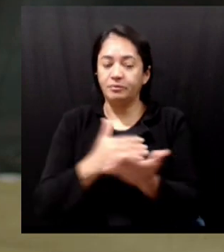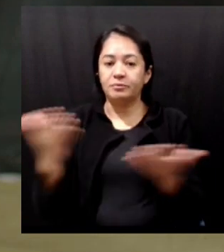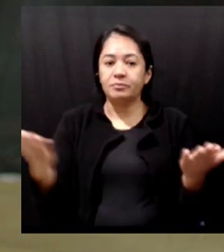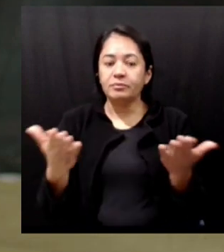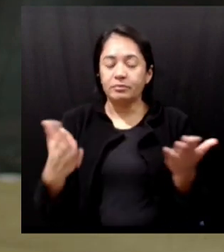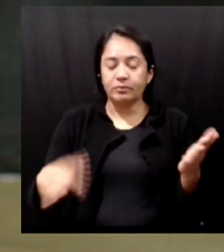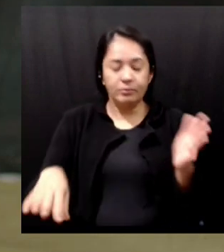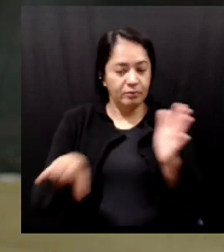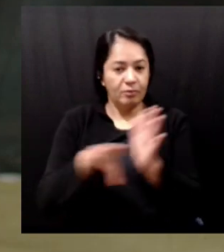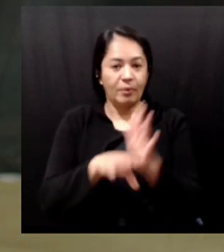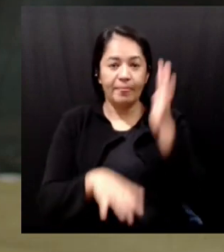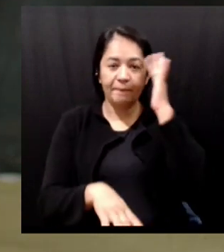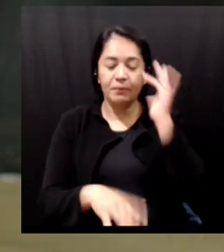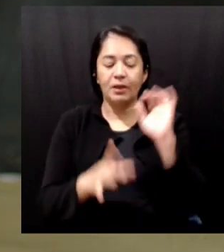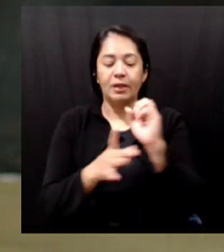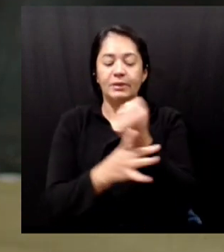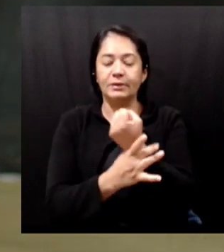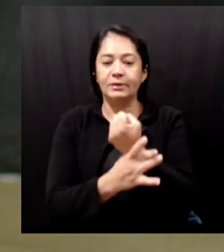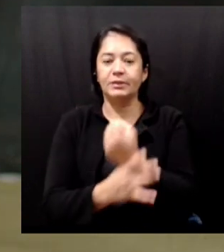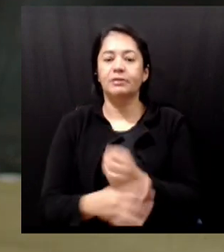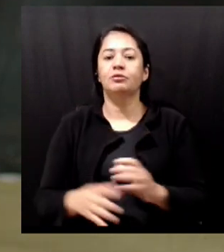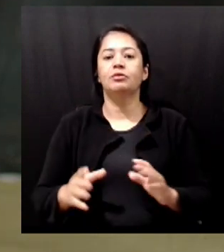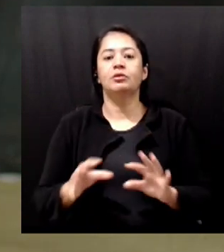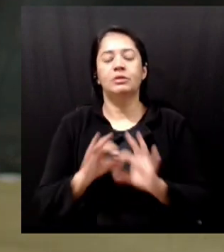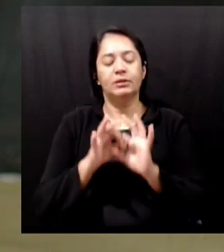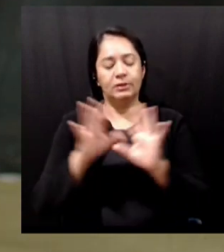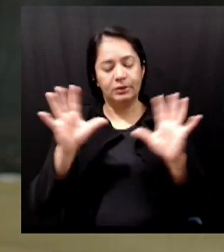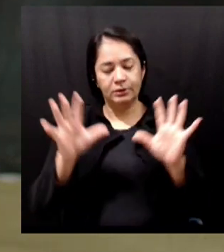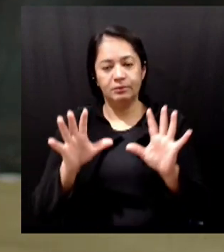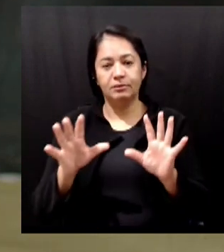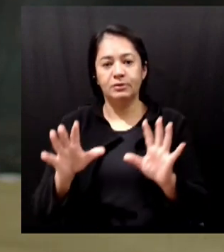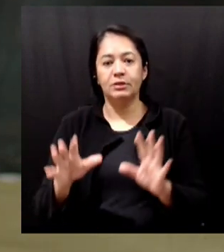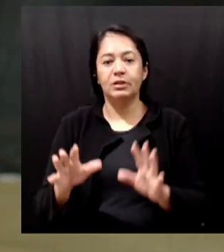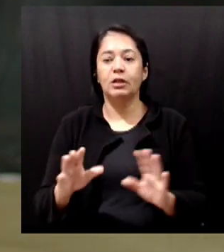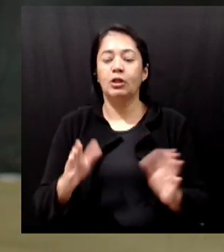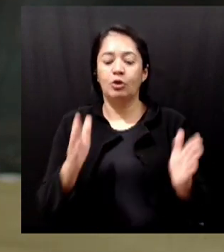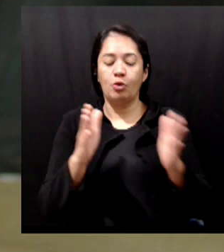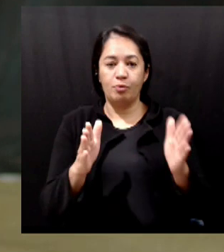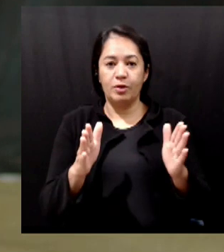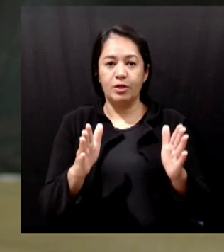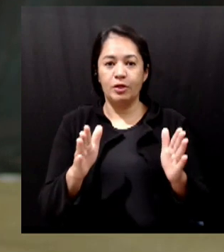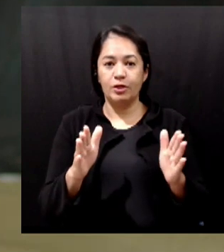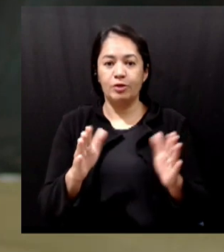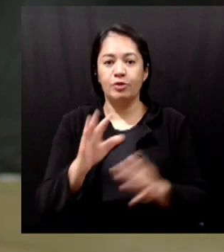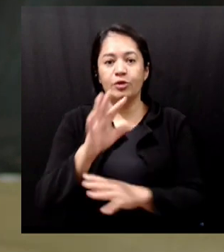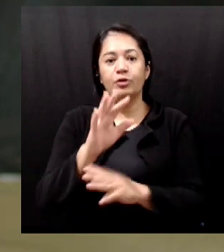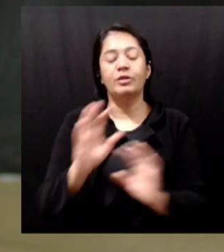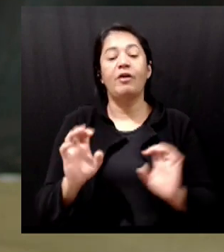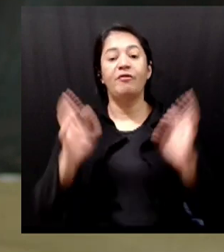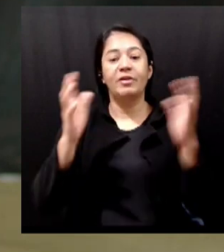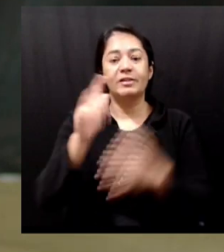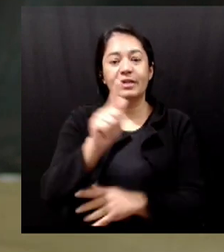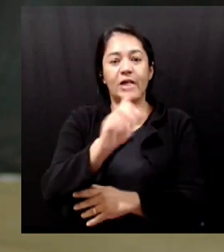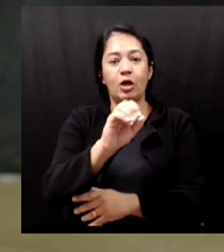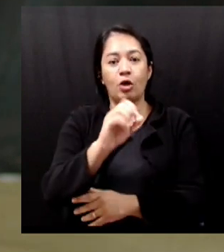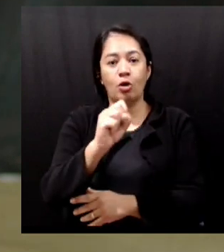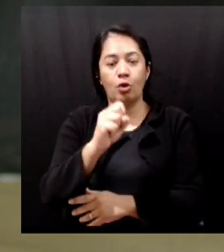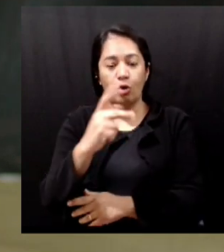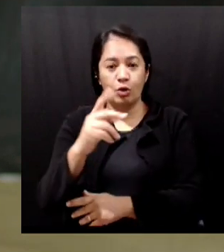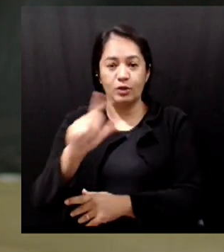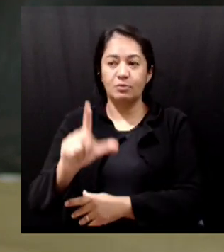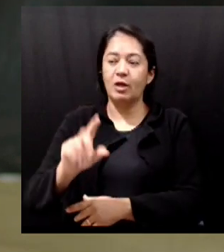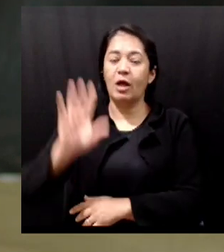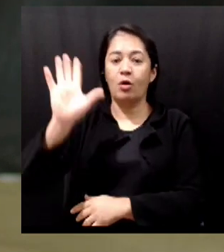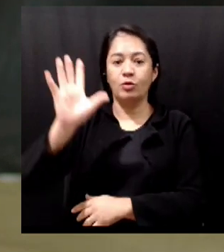garantir a segurança e fluidez viária durante a realização do circuito Fest Gospel, que vai acontecer na Praça Arautos da Paz, lá no Taquaral,